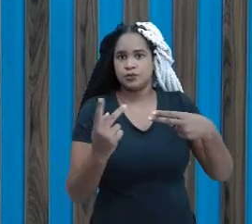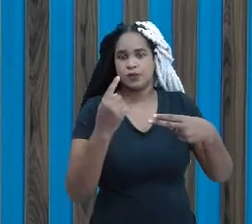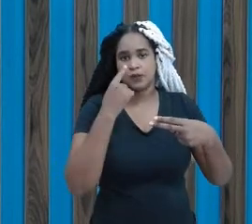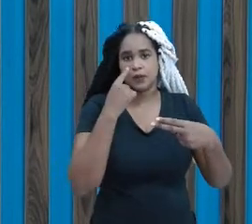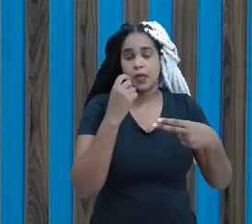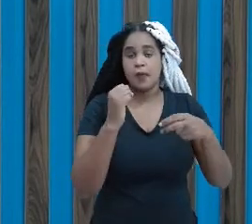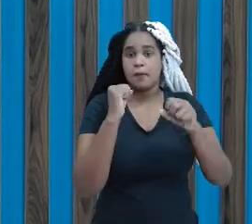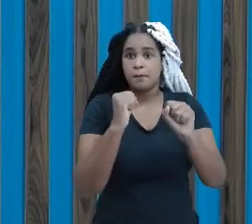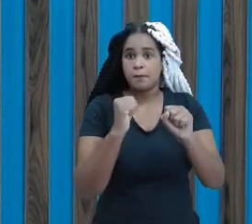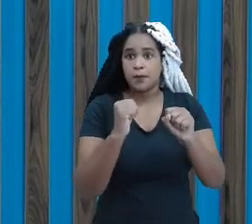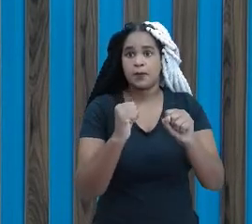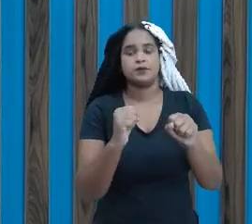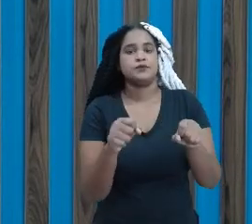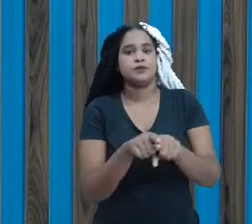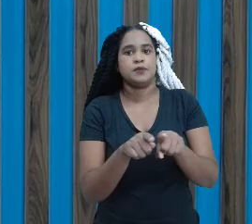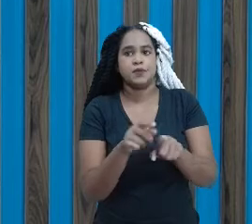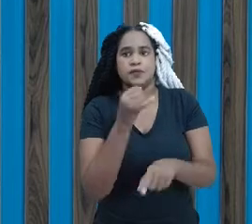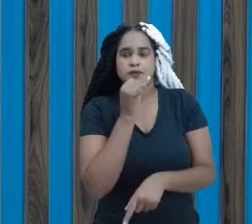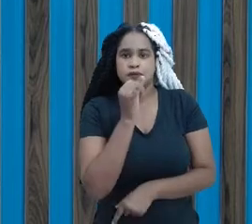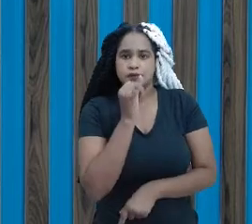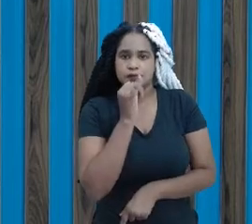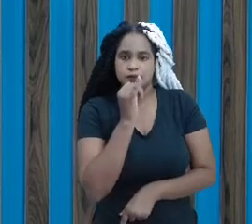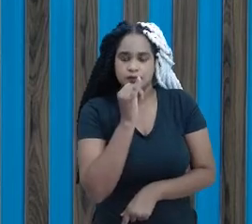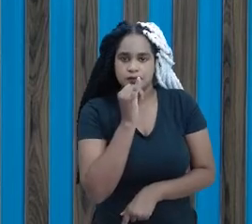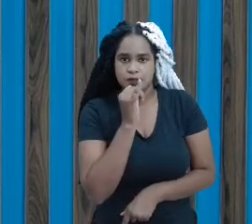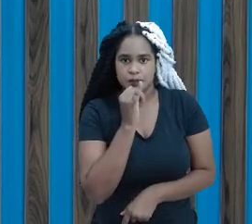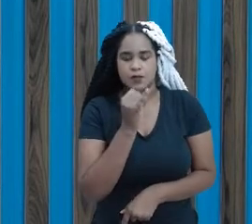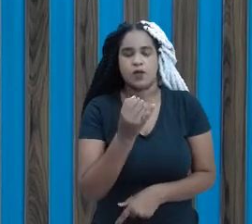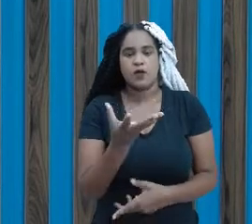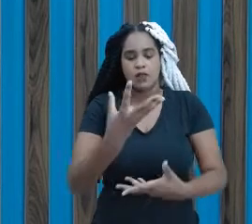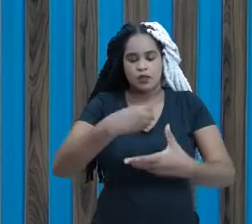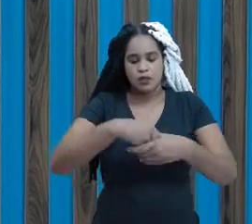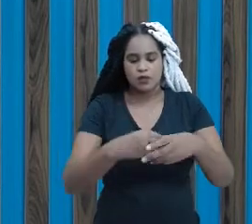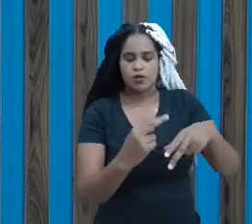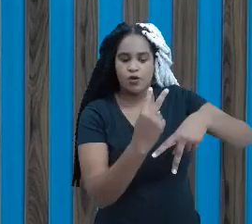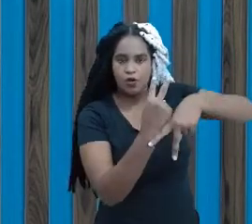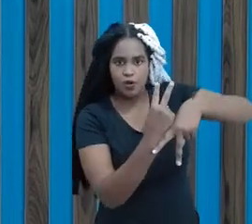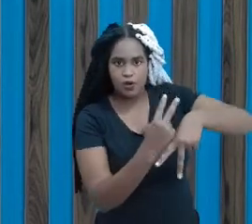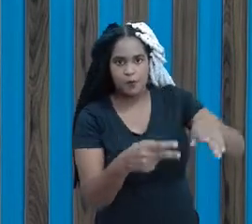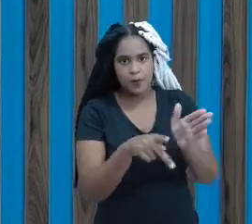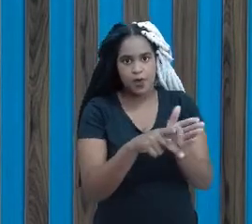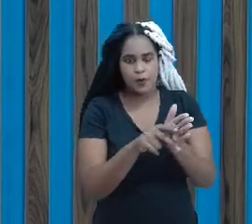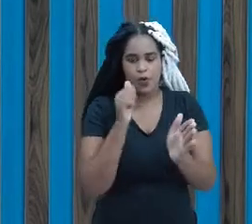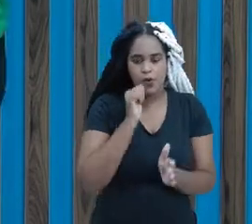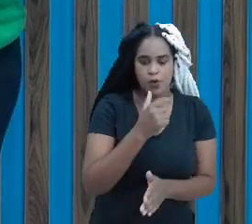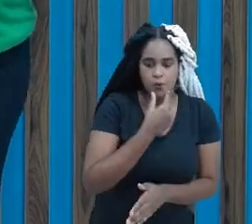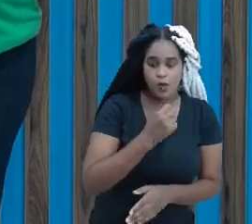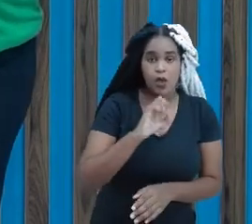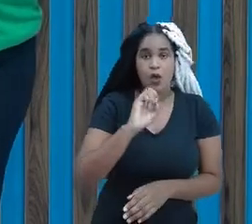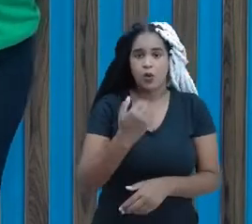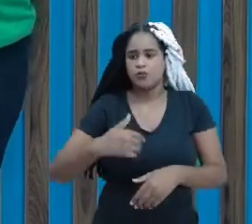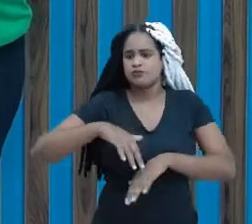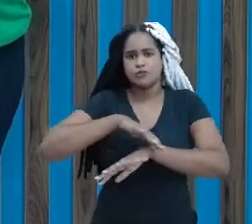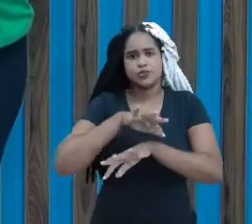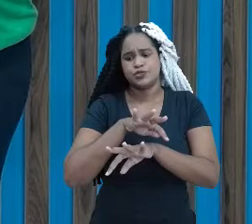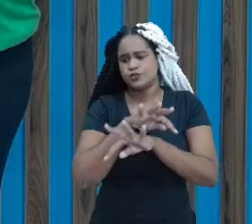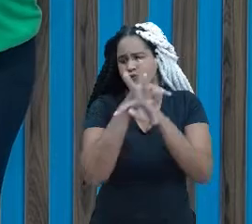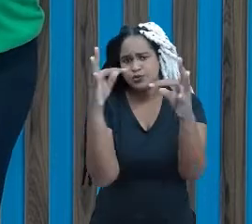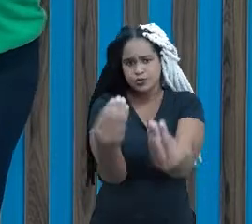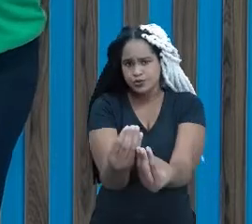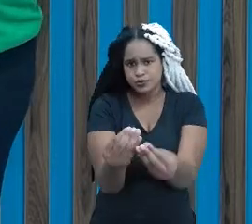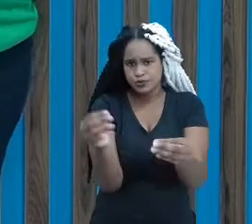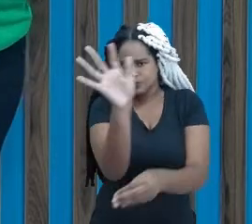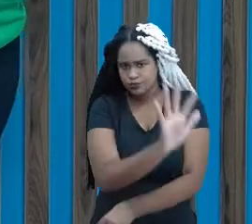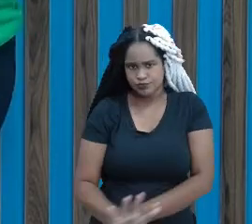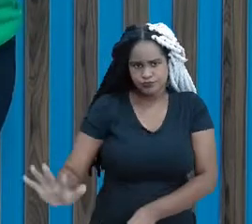cromossomos sexuais como os autossomos, ou seja, os cromossomos não sexuais, ou ambos, tá? Então, não